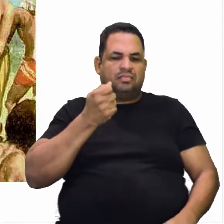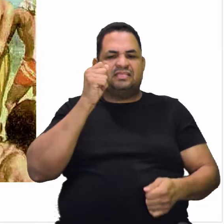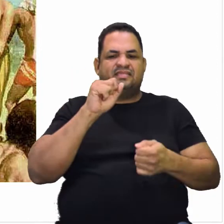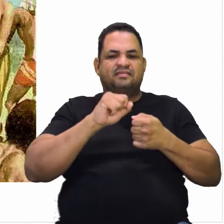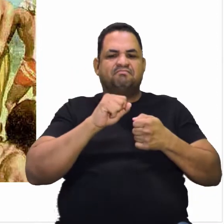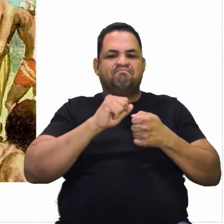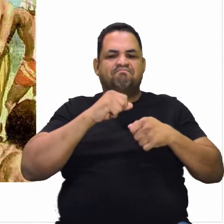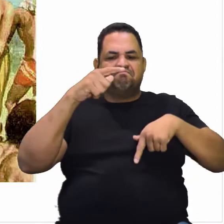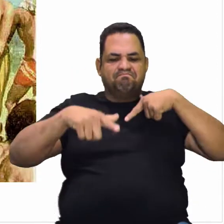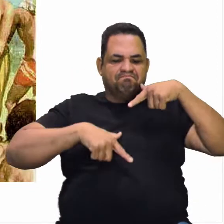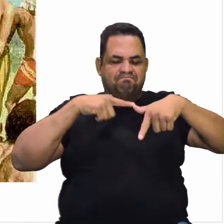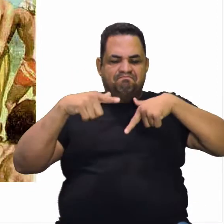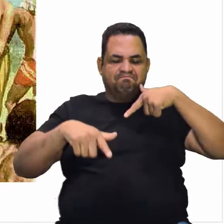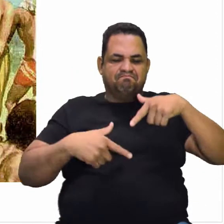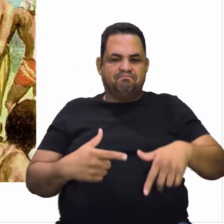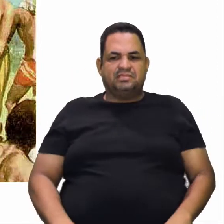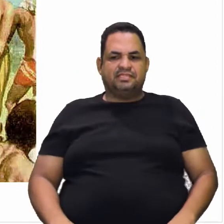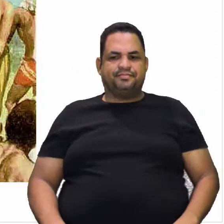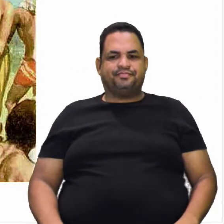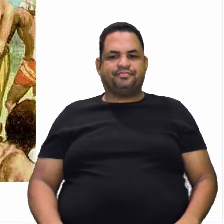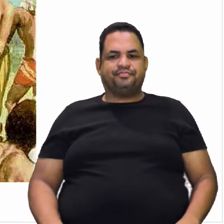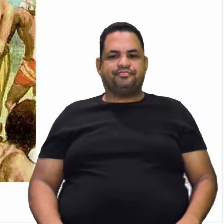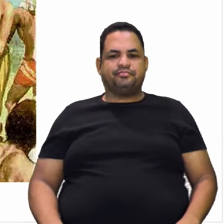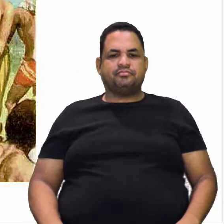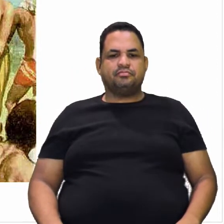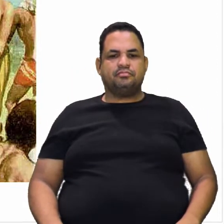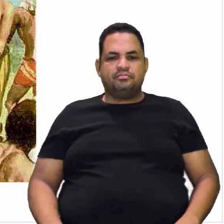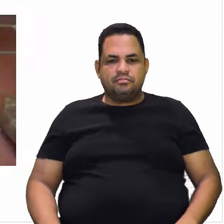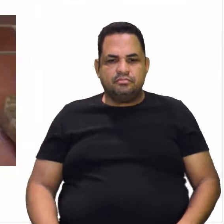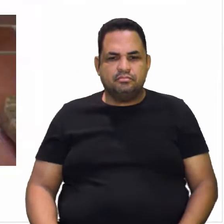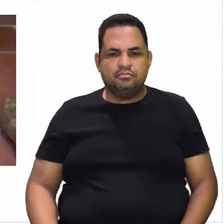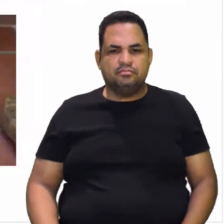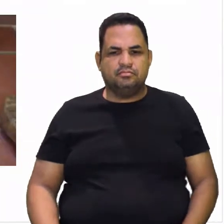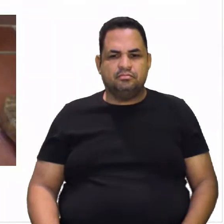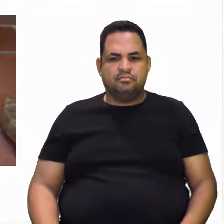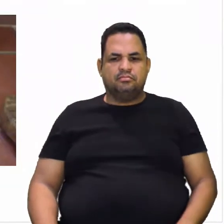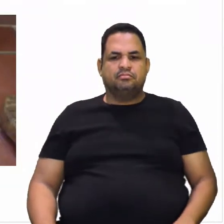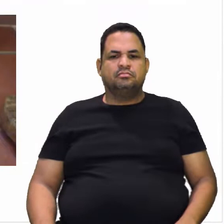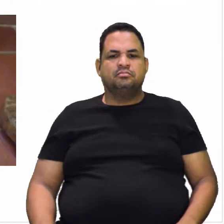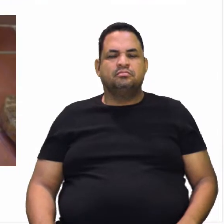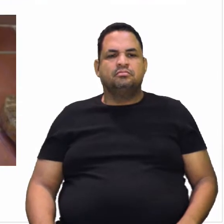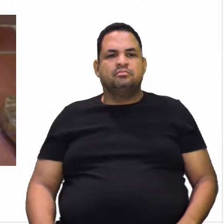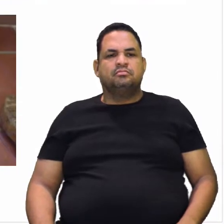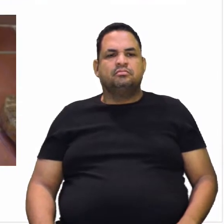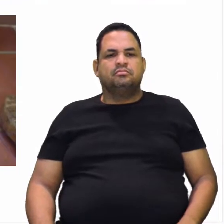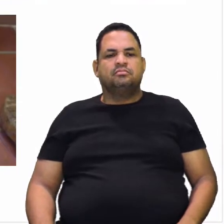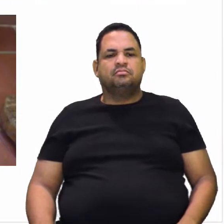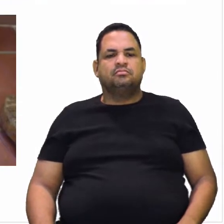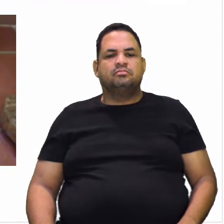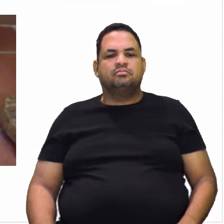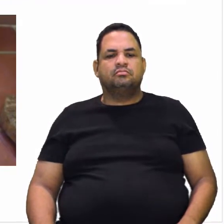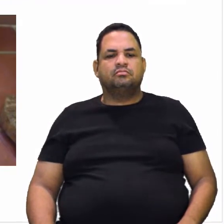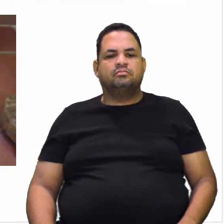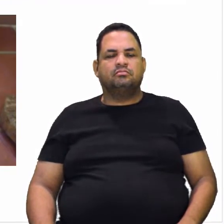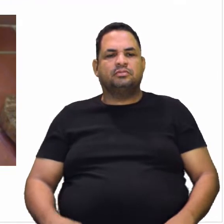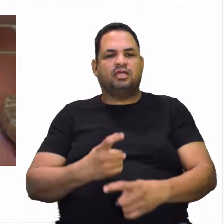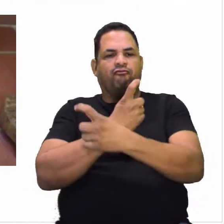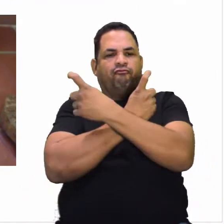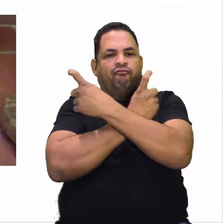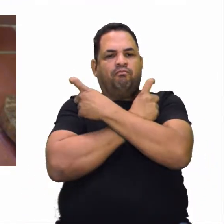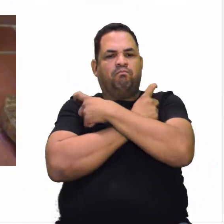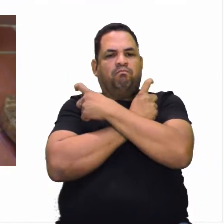feito. Meu Deus do céu. Escravidão é uma loucura. O